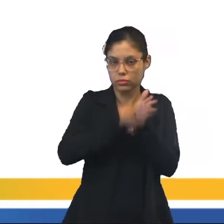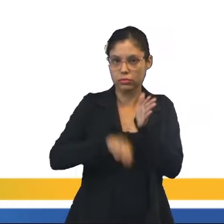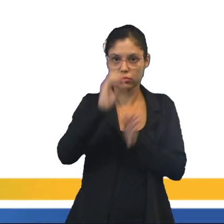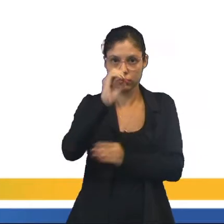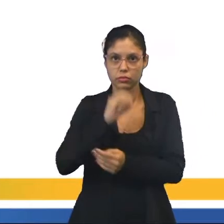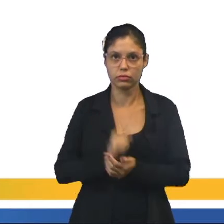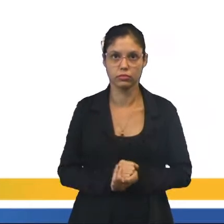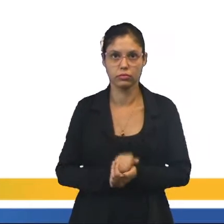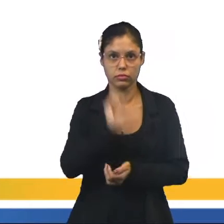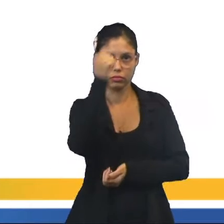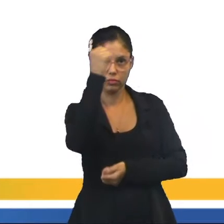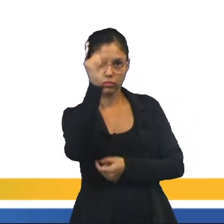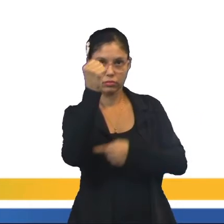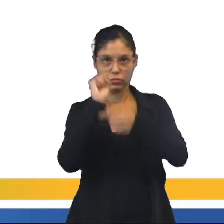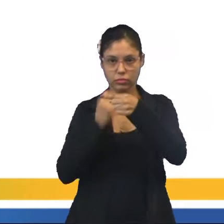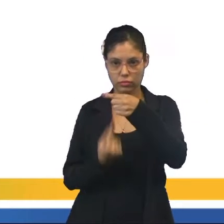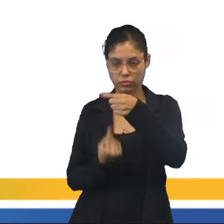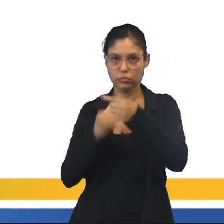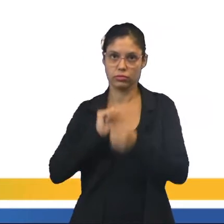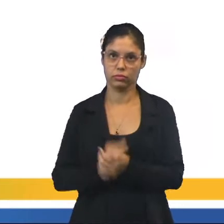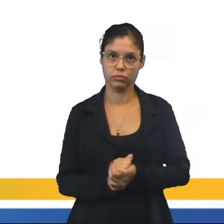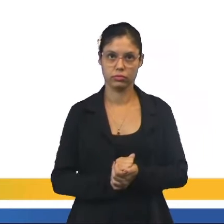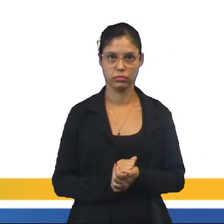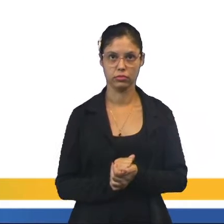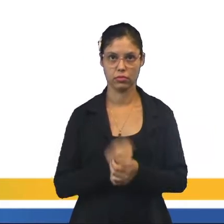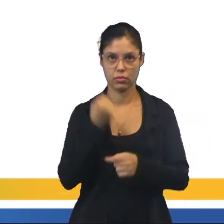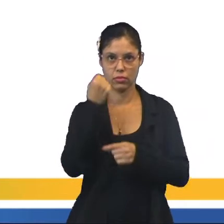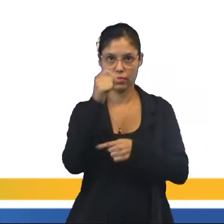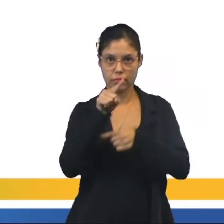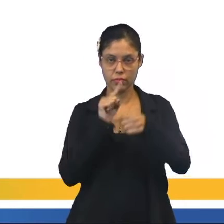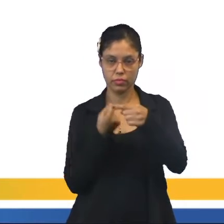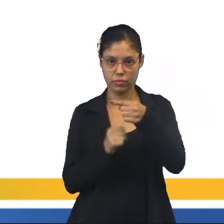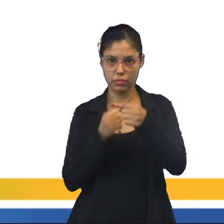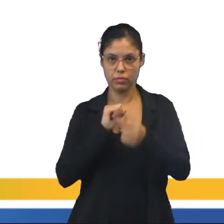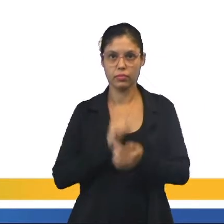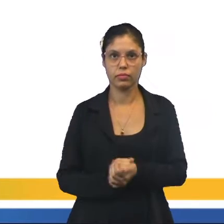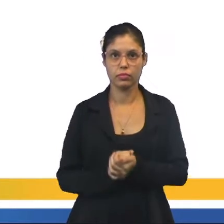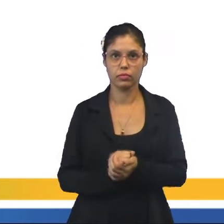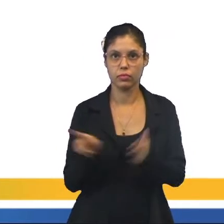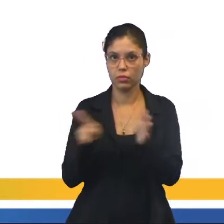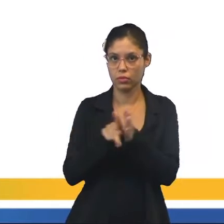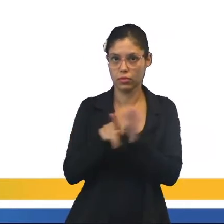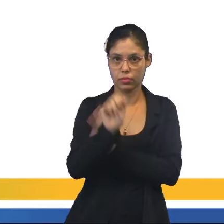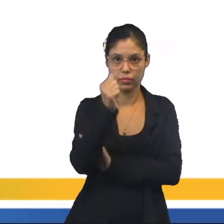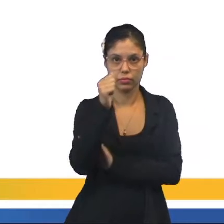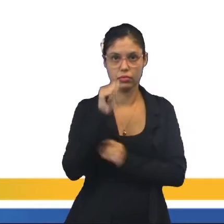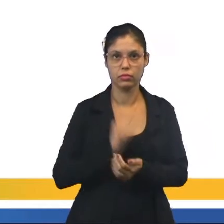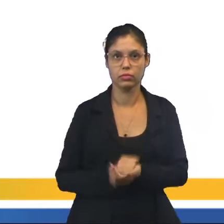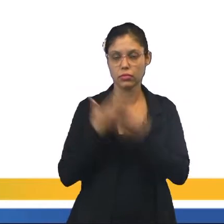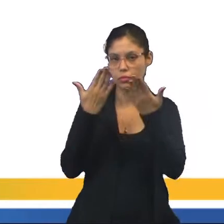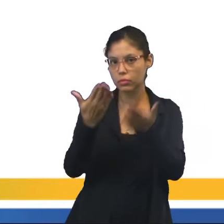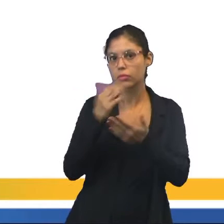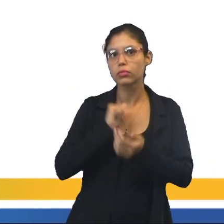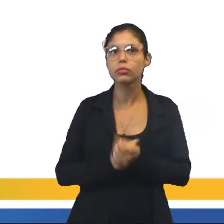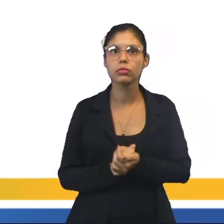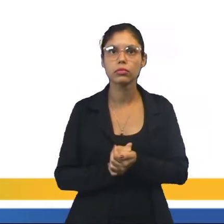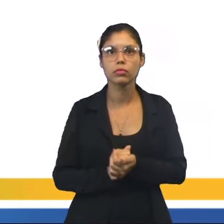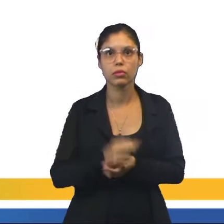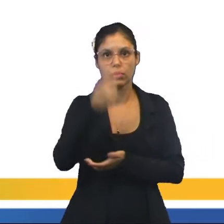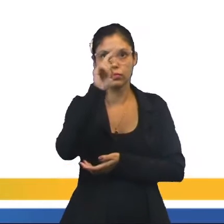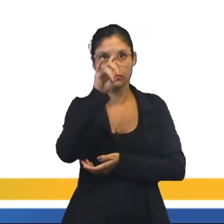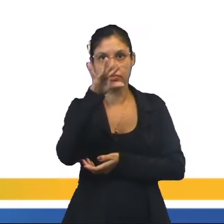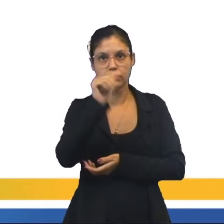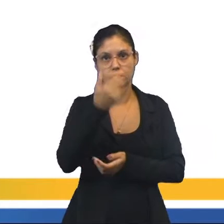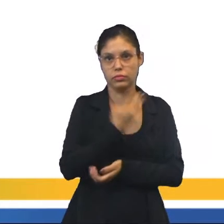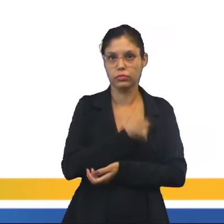vai ficar 8 sobre 1, ou seja, 8 dividido para 1 é o próprio 8. Sendo assim, a razão entre